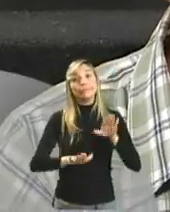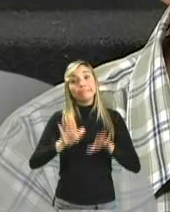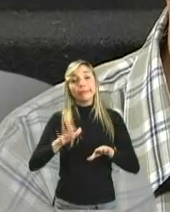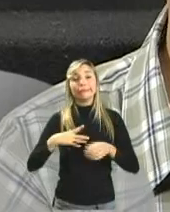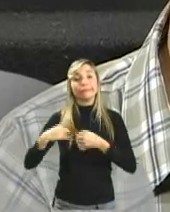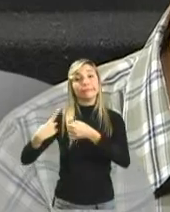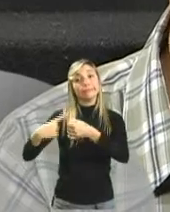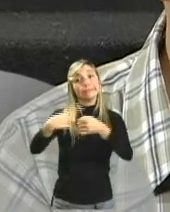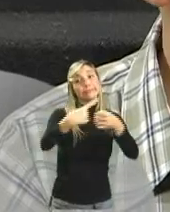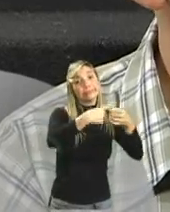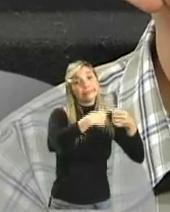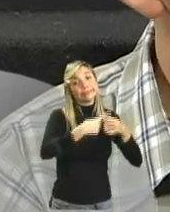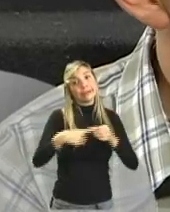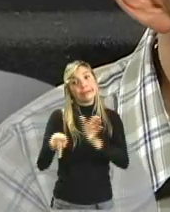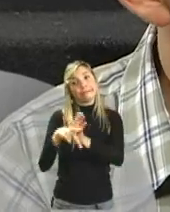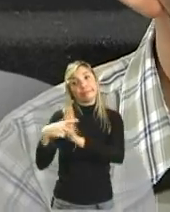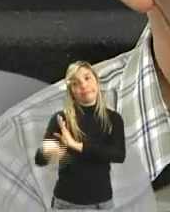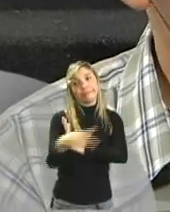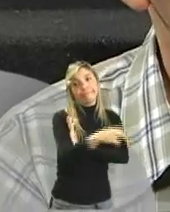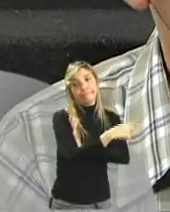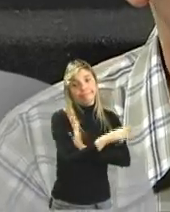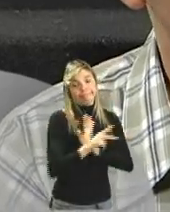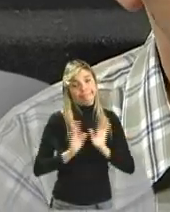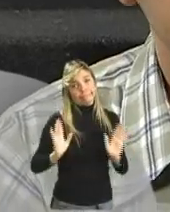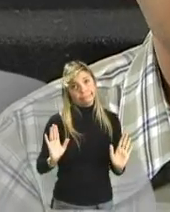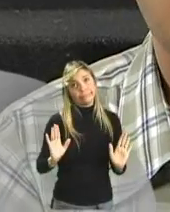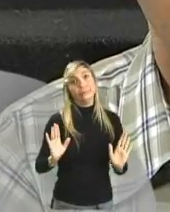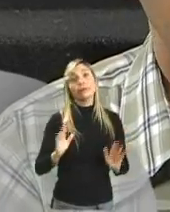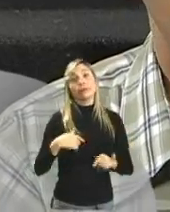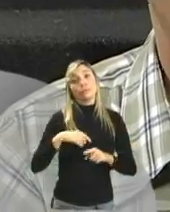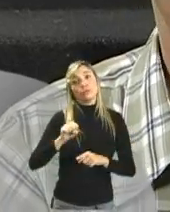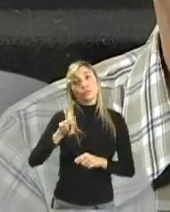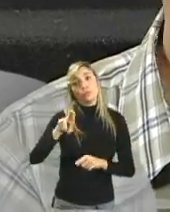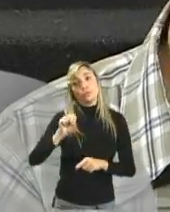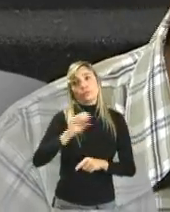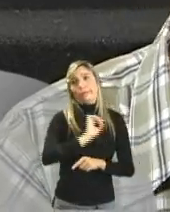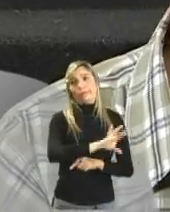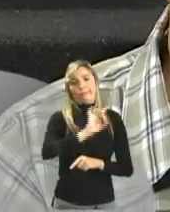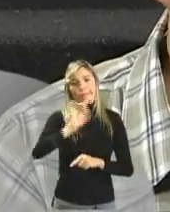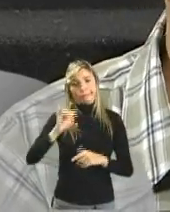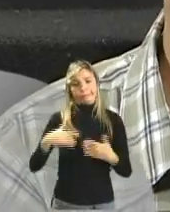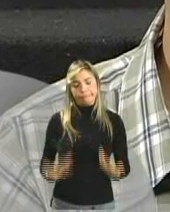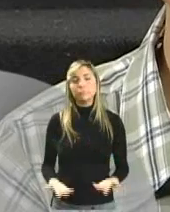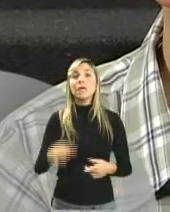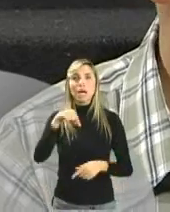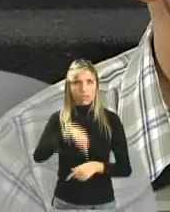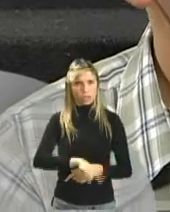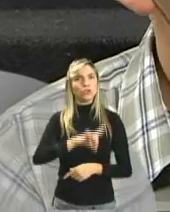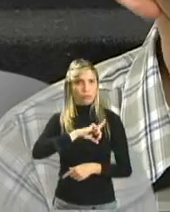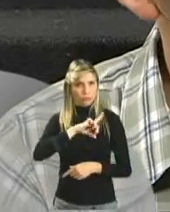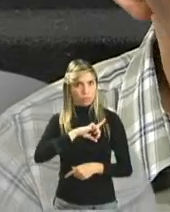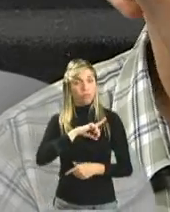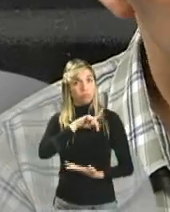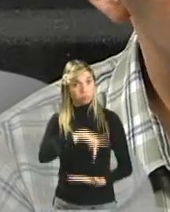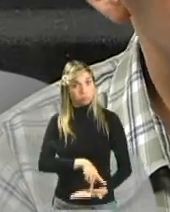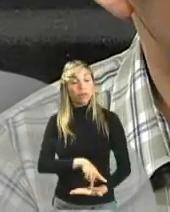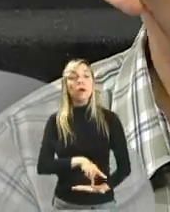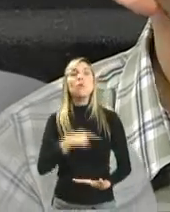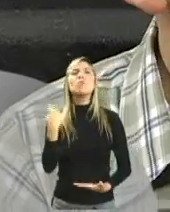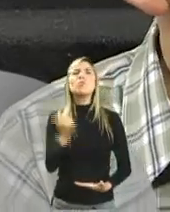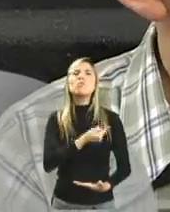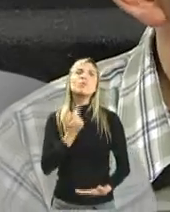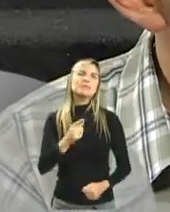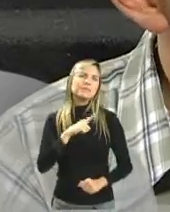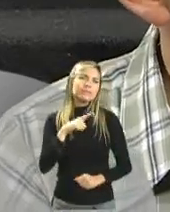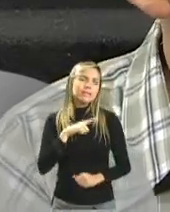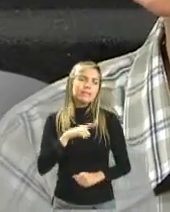vai variar de município para município e vai variar de referência e contra-referência. Em Divinópolis, por